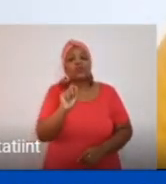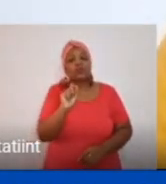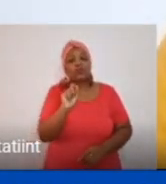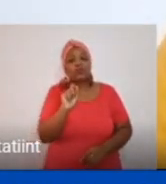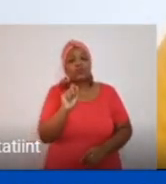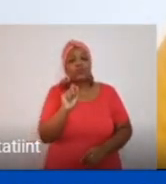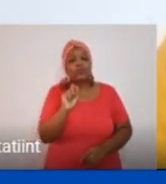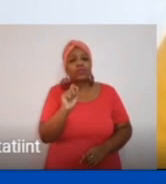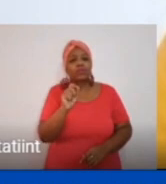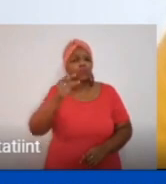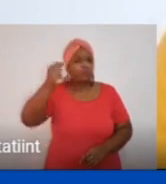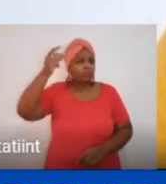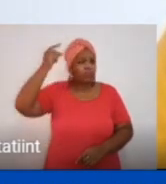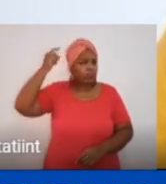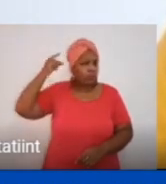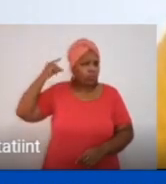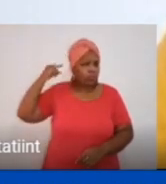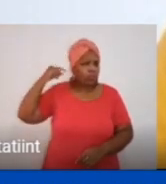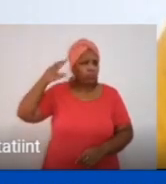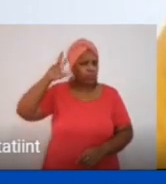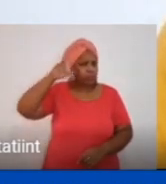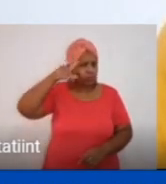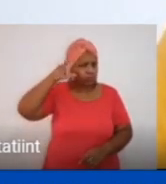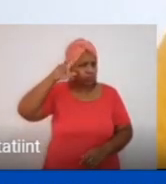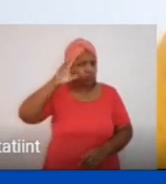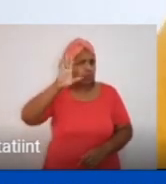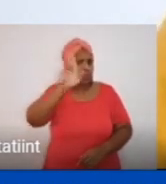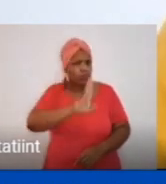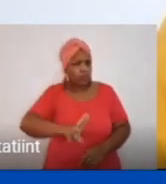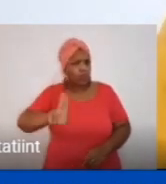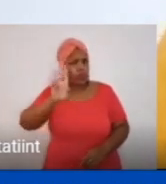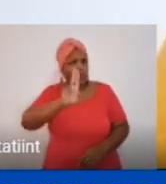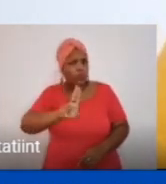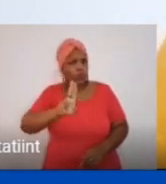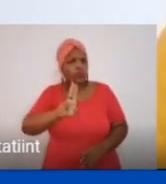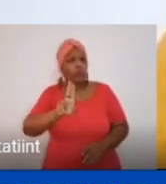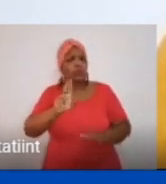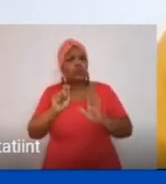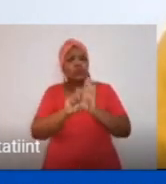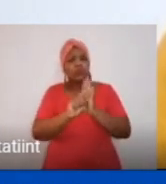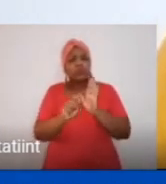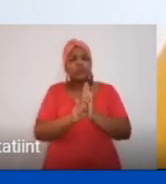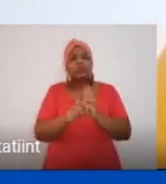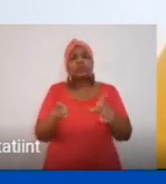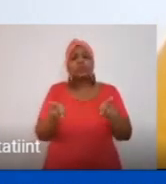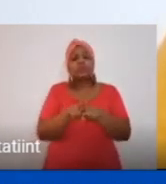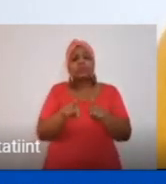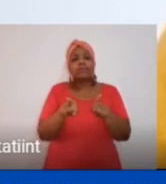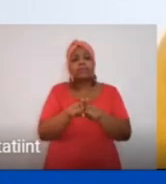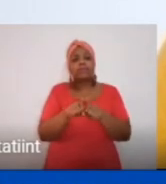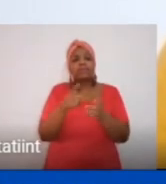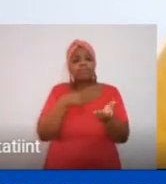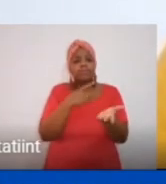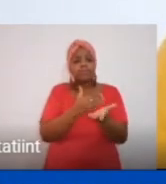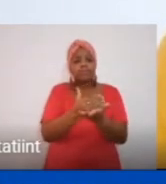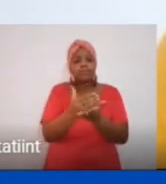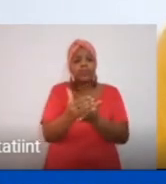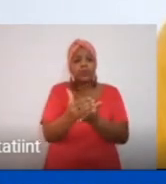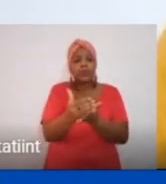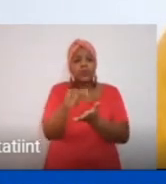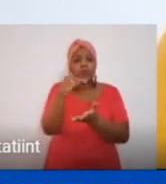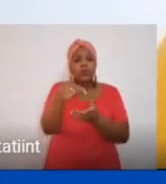do tempo histórico dos usos já feitos pelas substâncias, mas, sobretudo, e a partir desse lugar,